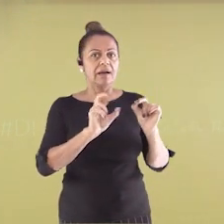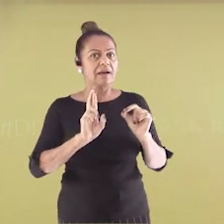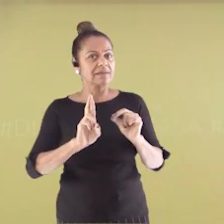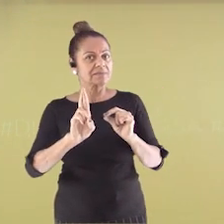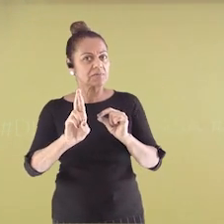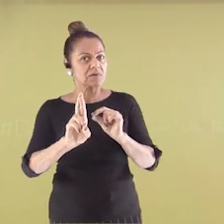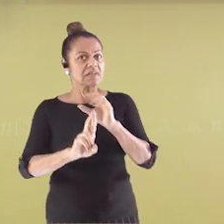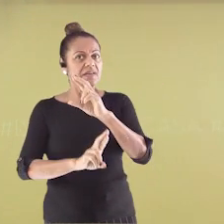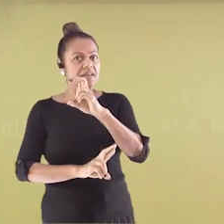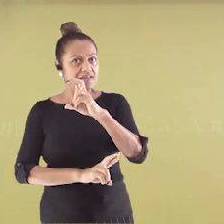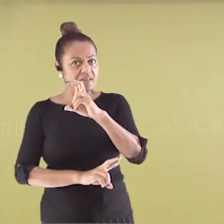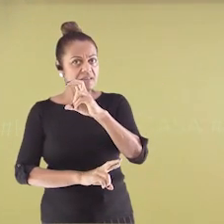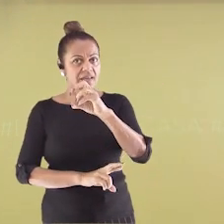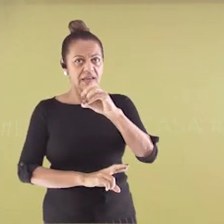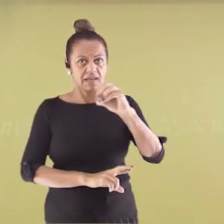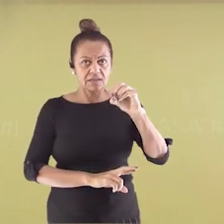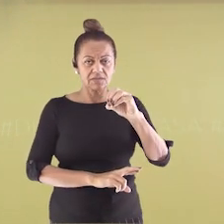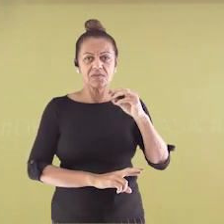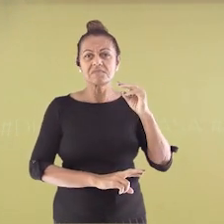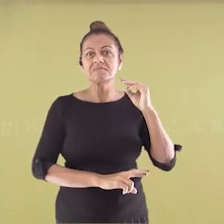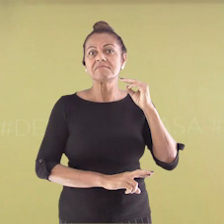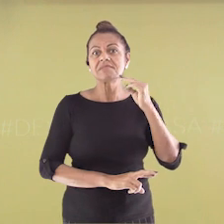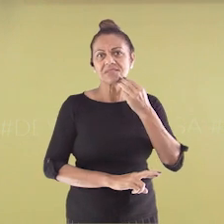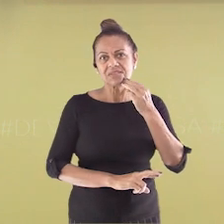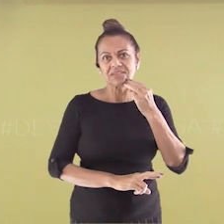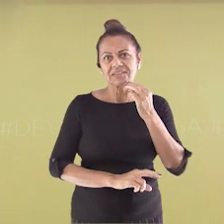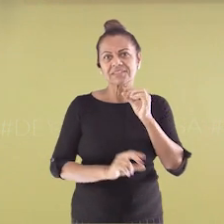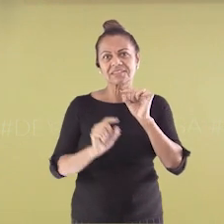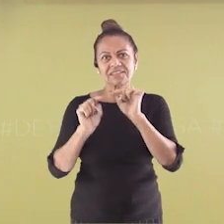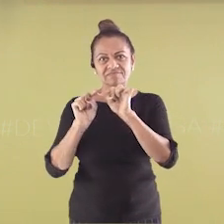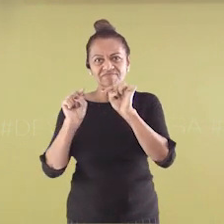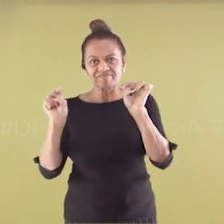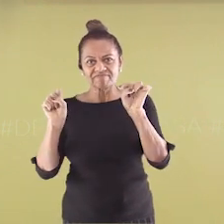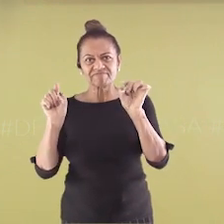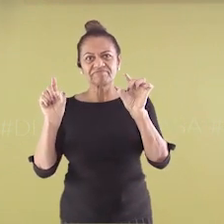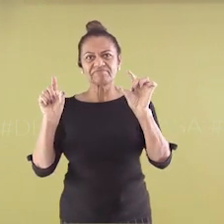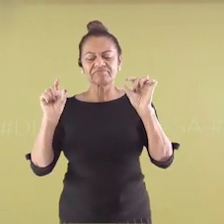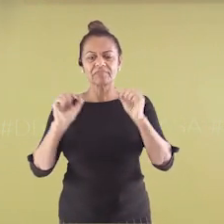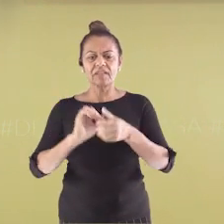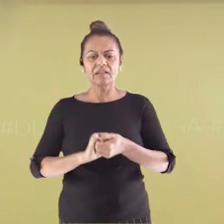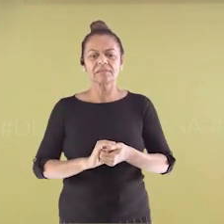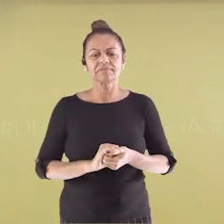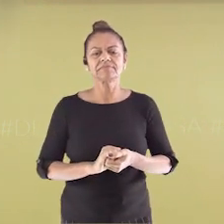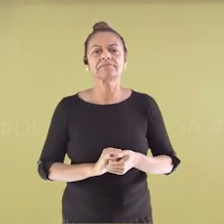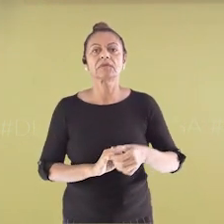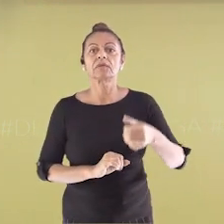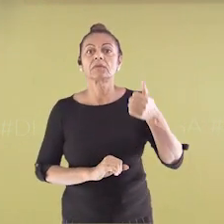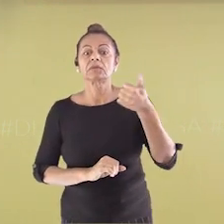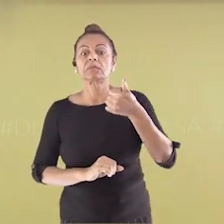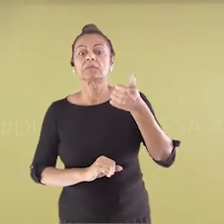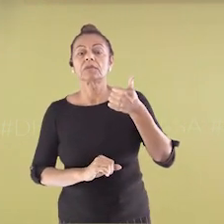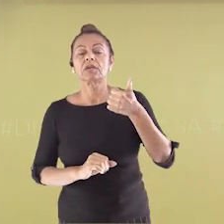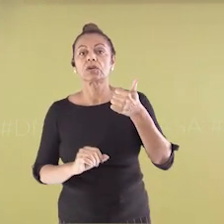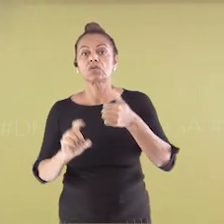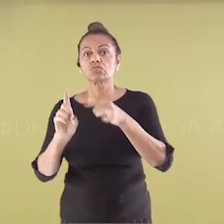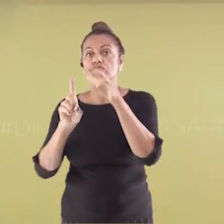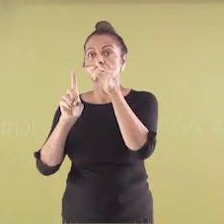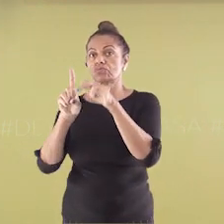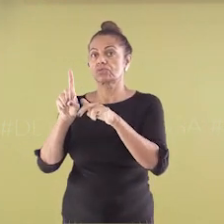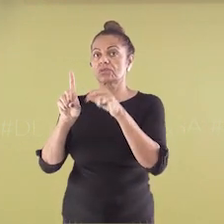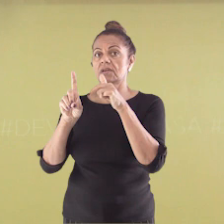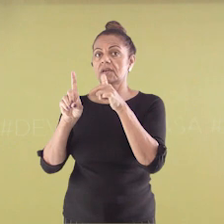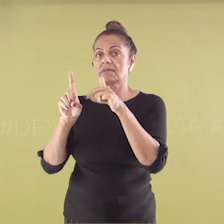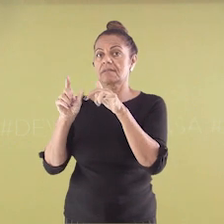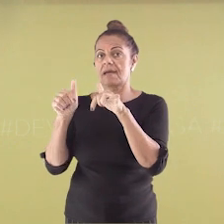sujeito. Temos o sujeito da nossa segunda oração. E observem que o sujeito, na primeira oração, está praticando a ação.